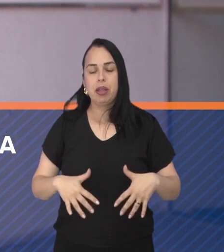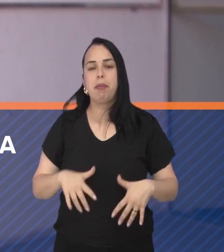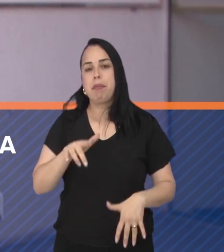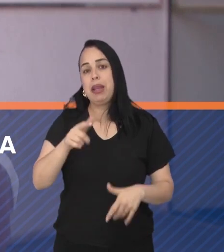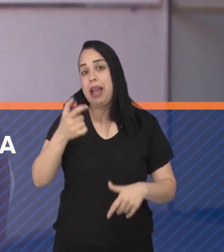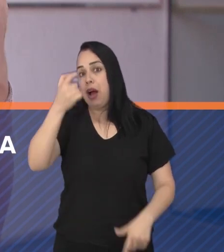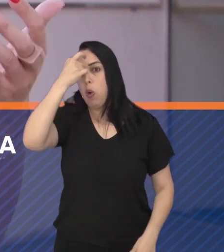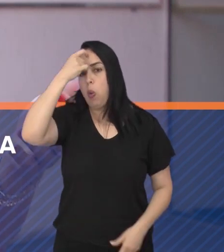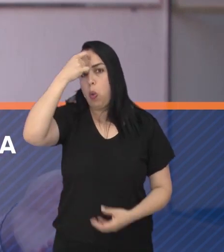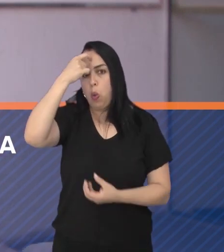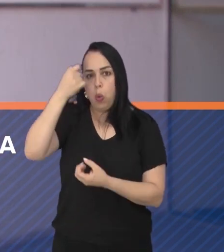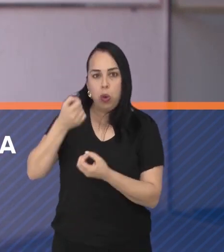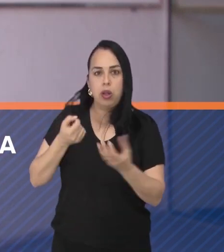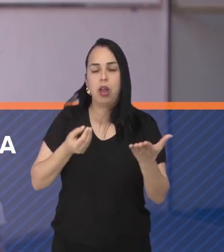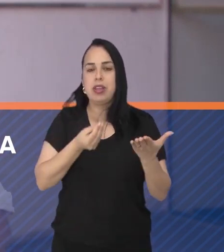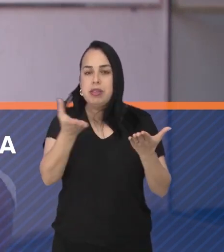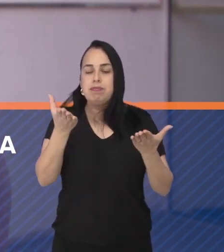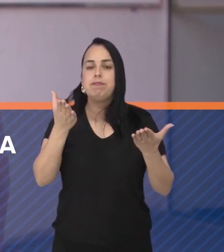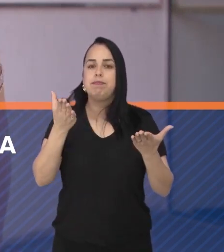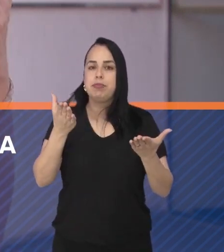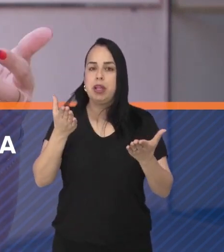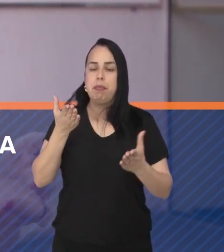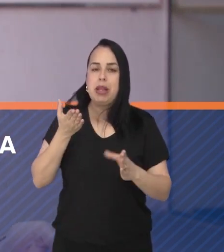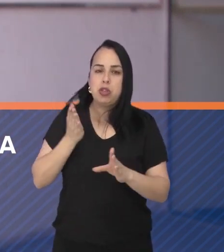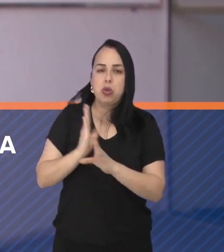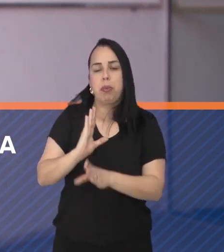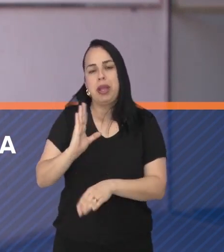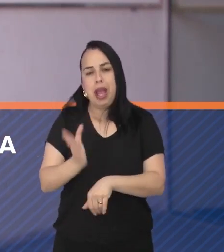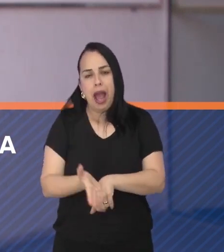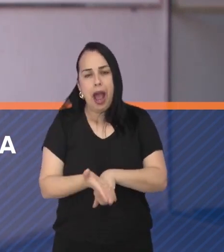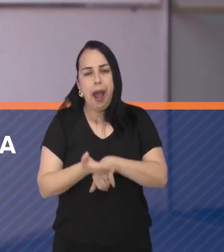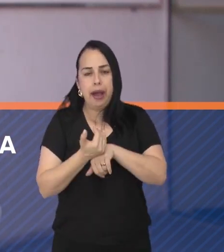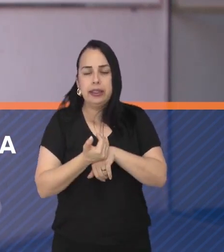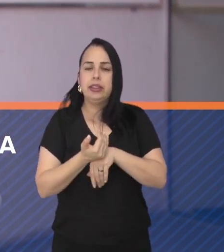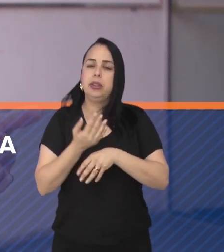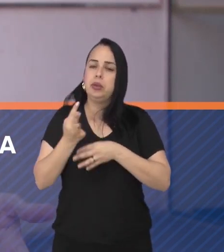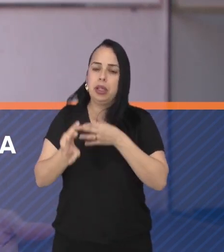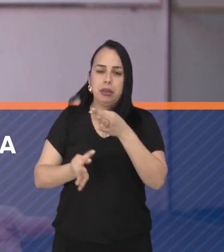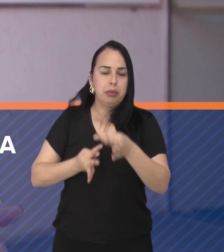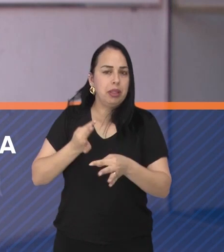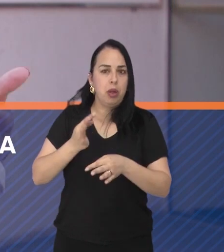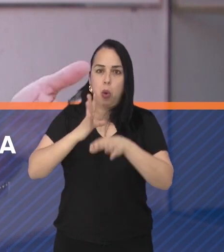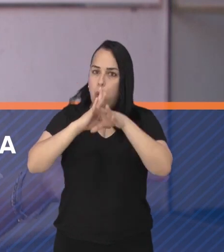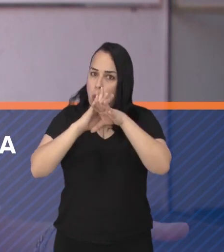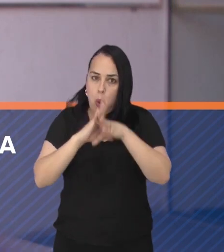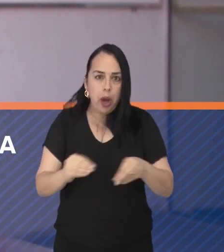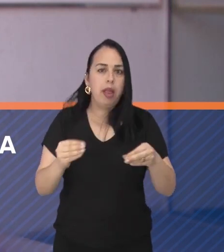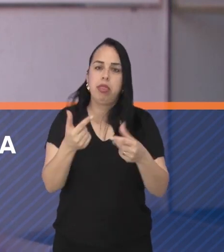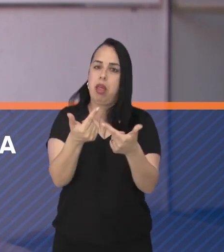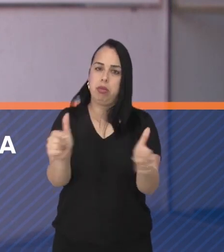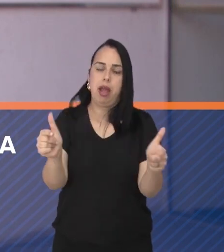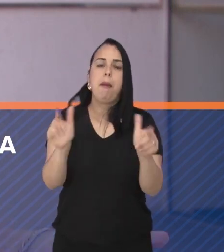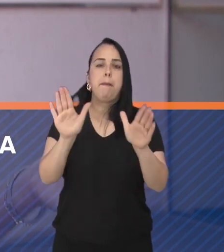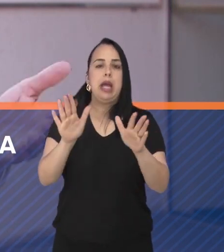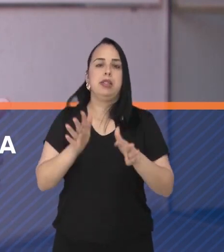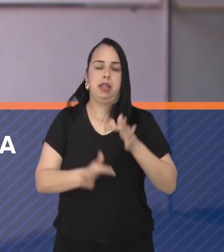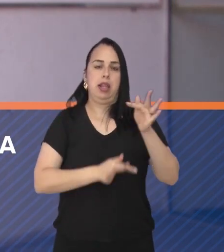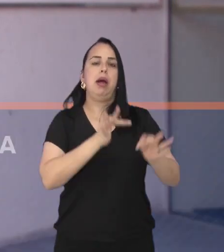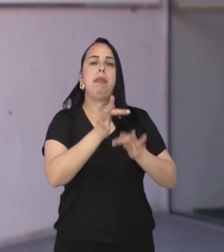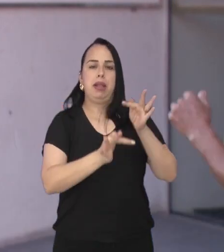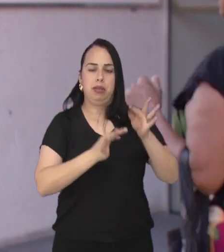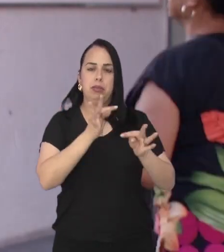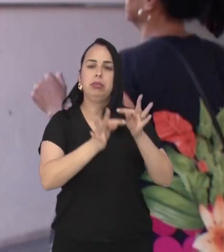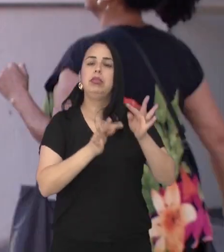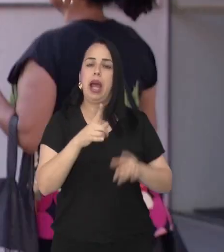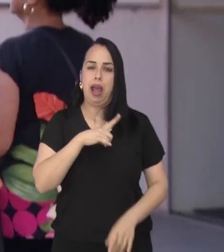para efeito de conscientização do diagnóstico precoce e do tratamento. Elas não têm cura, porém tem